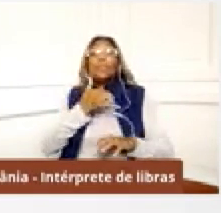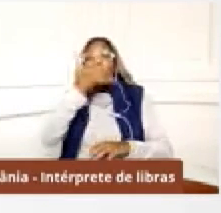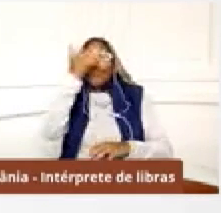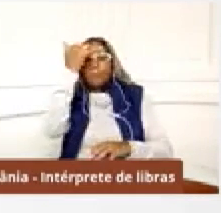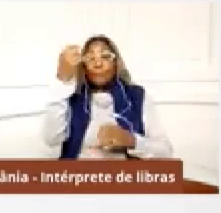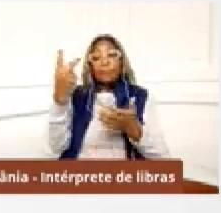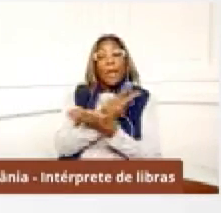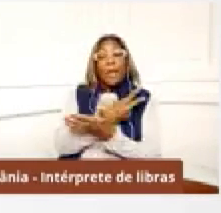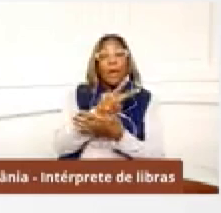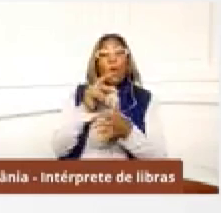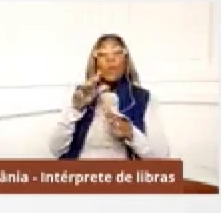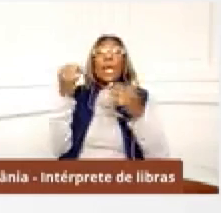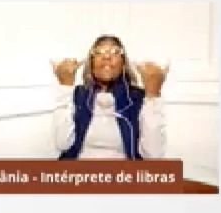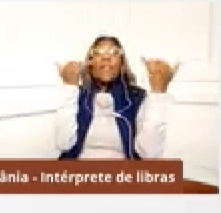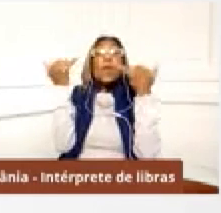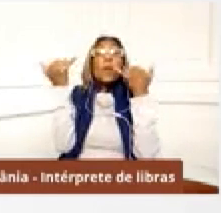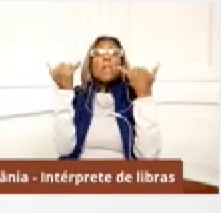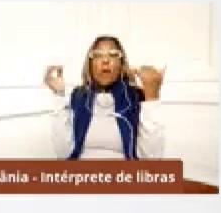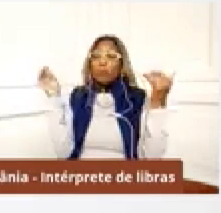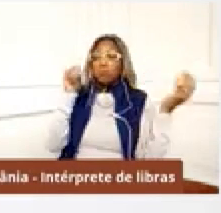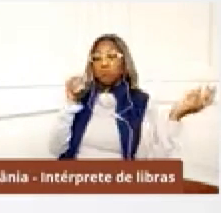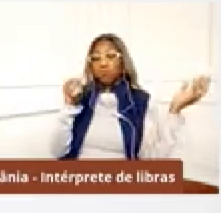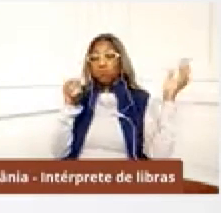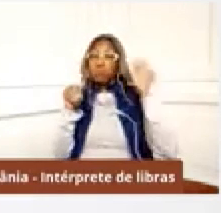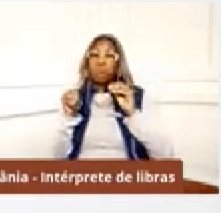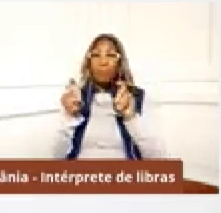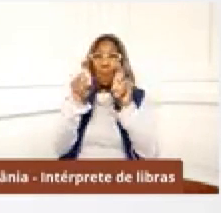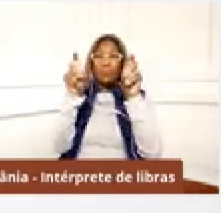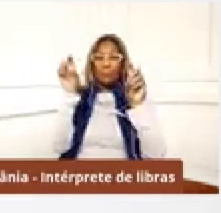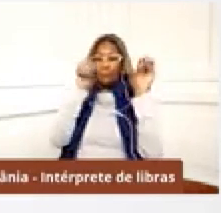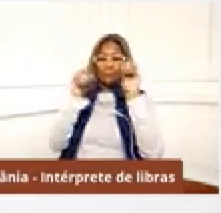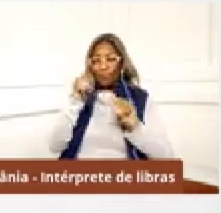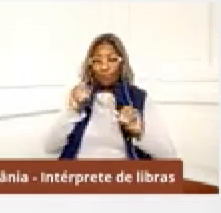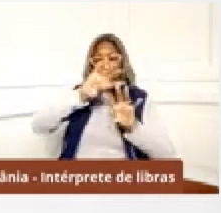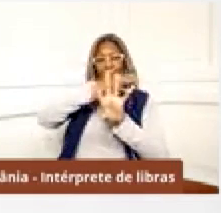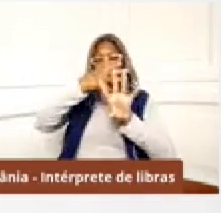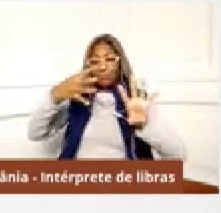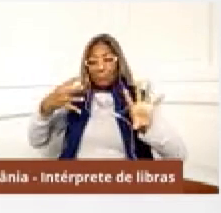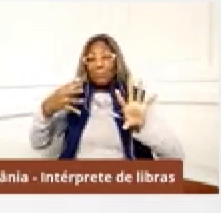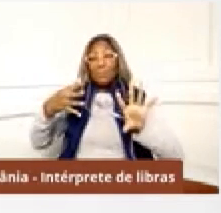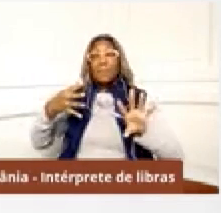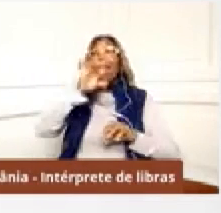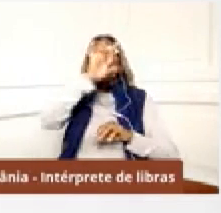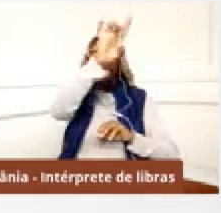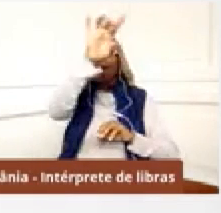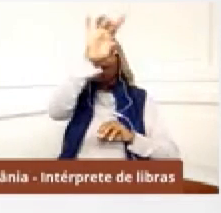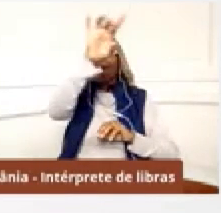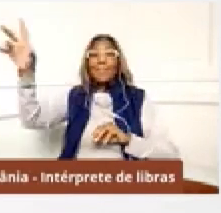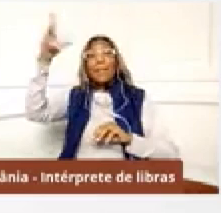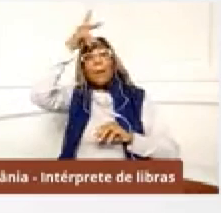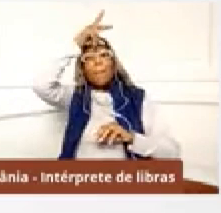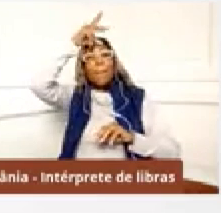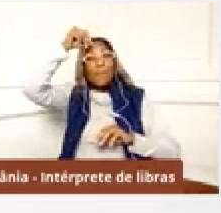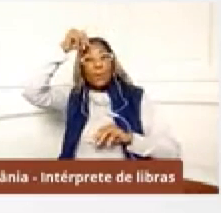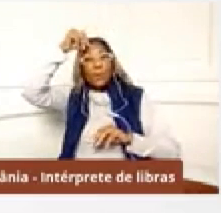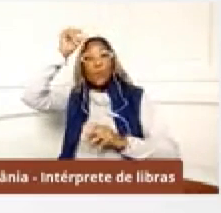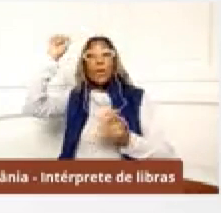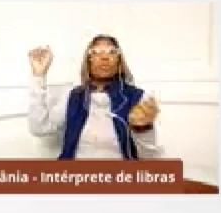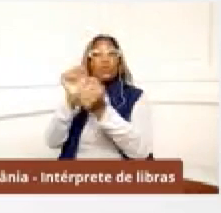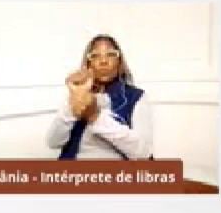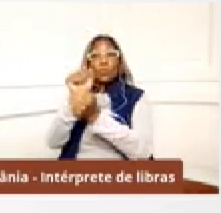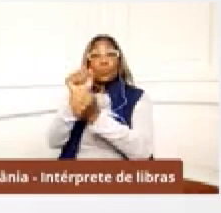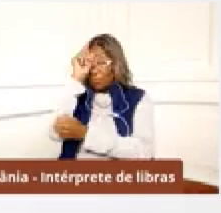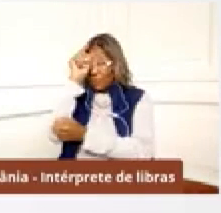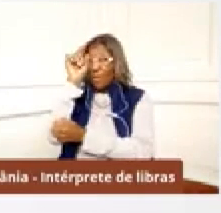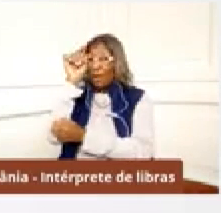tenha havido no lançamento. Esse modelo, ele lida com dados que são inseridos pelos municípios e pelos hospitais. Eventualmente, algum